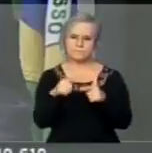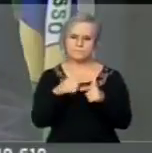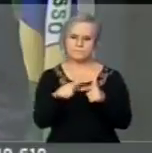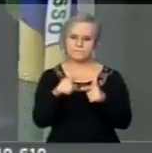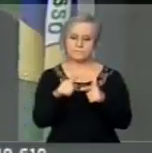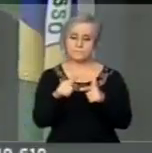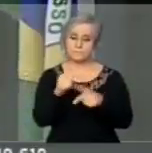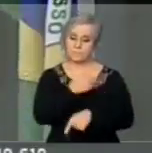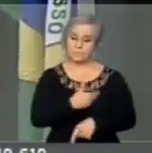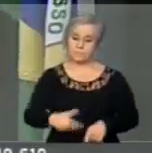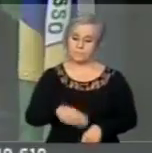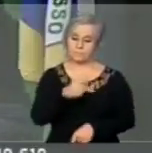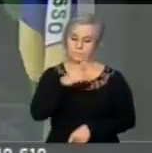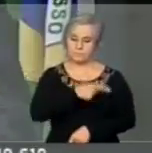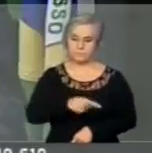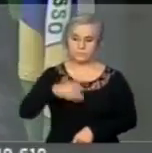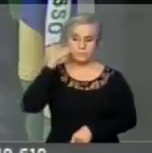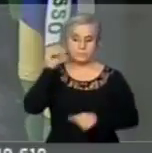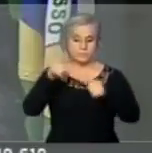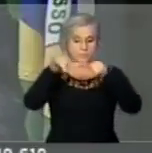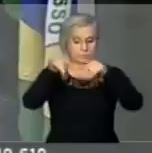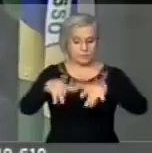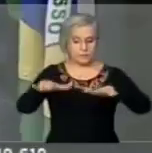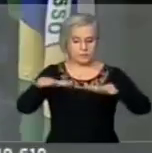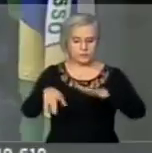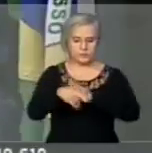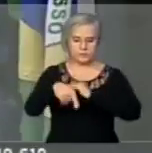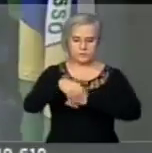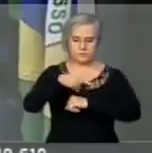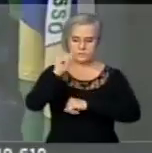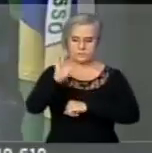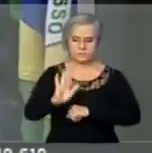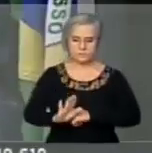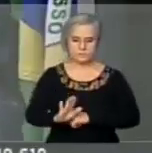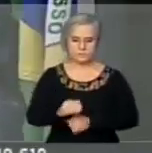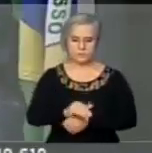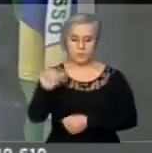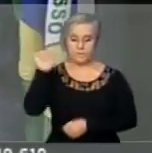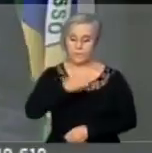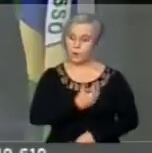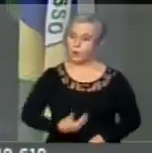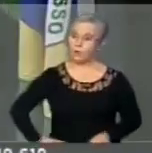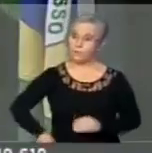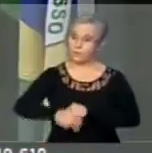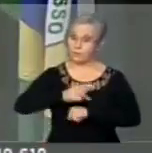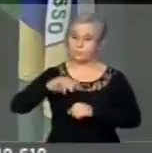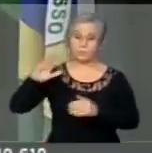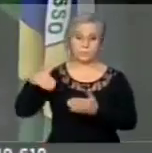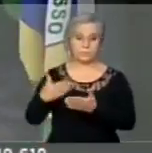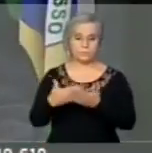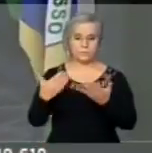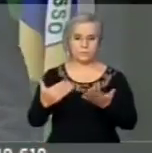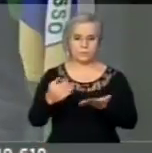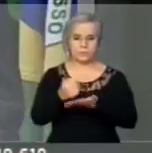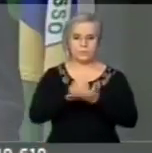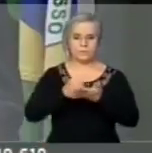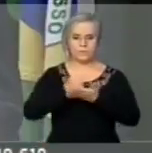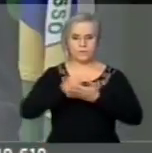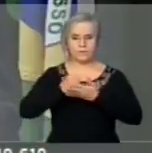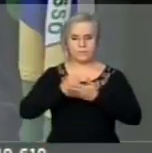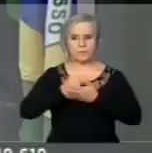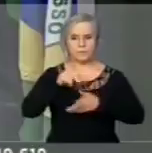o governo da presidente Dilma, pior governo da história desse país. Farmácia Popular e o